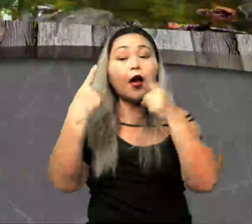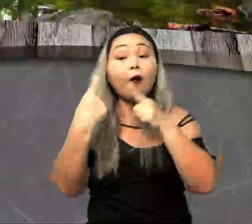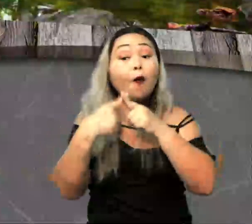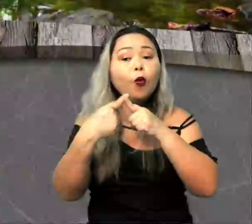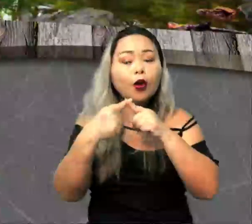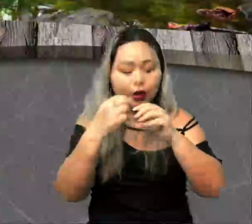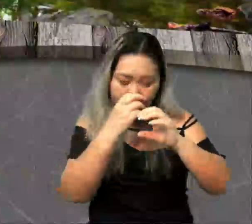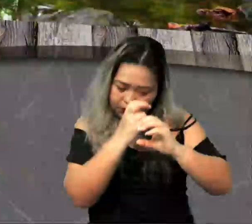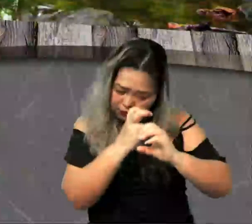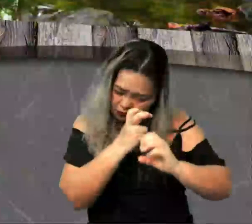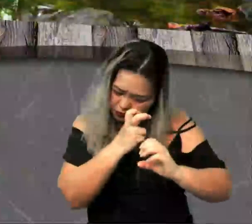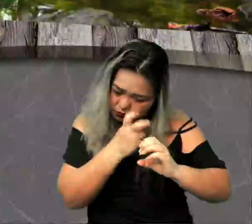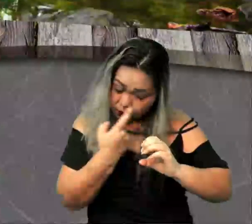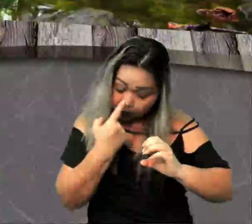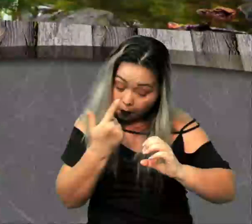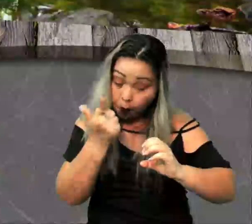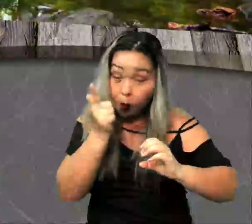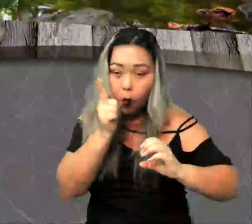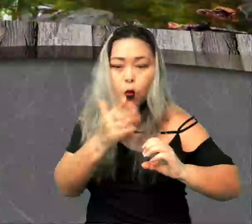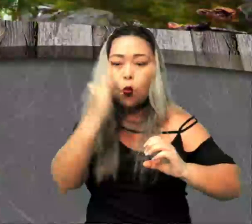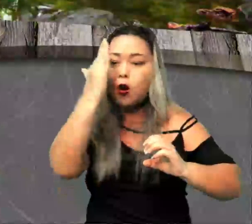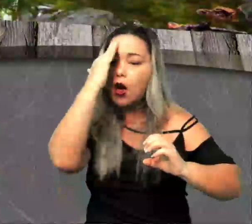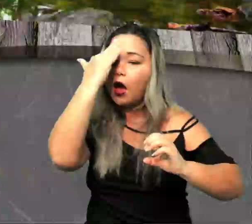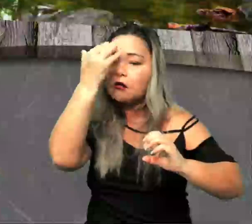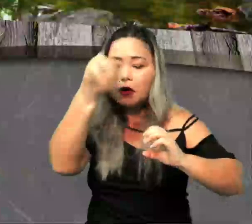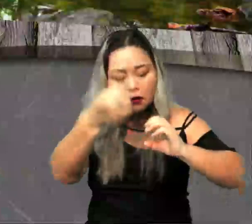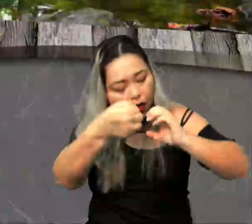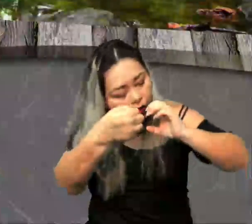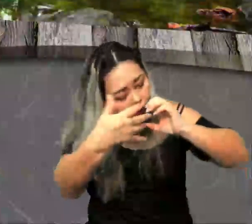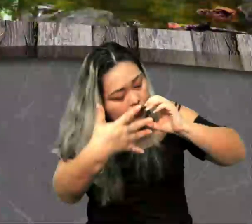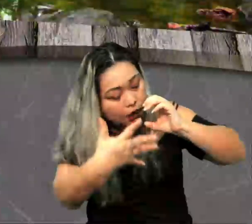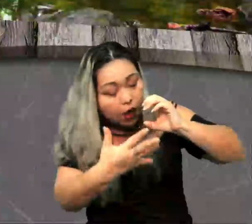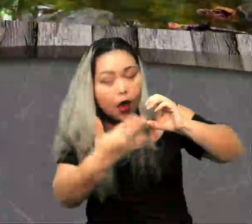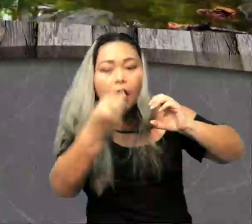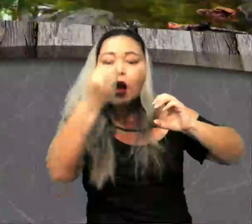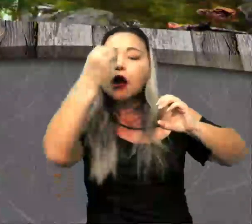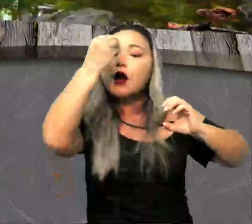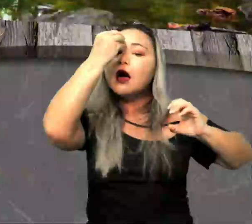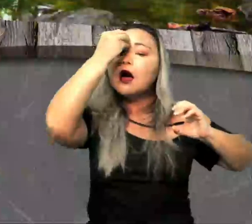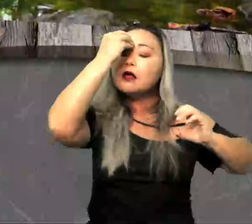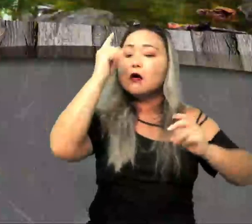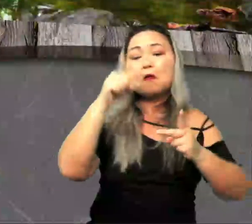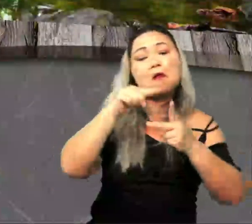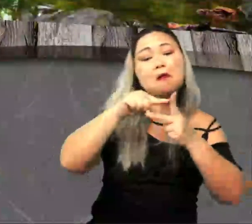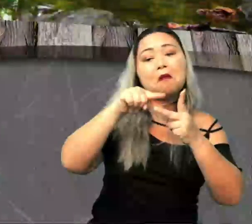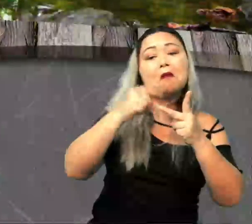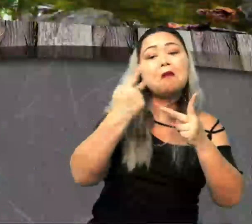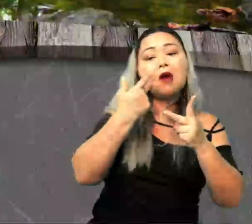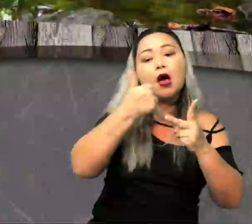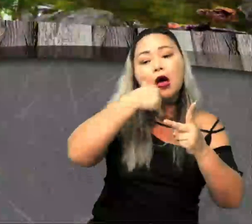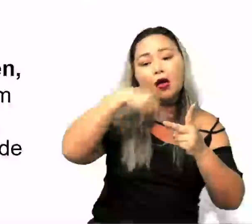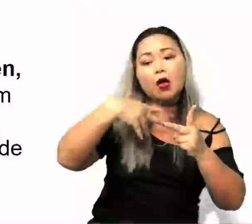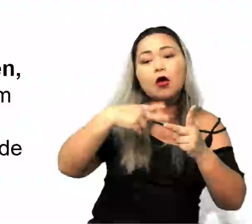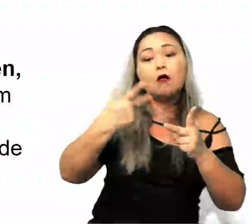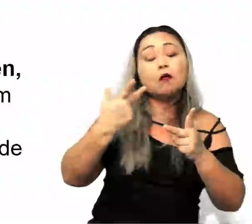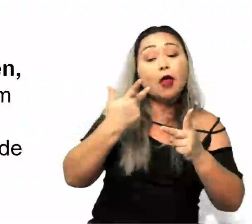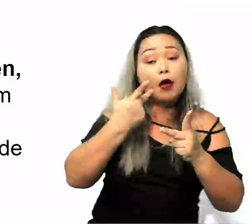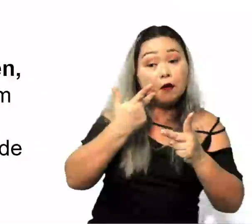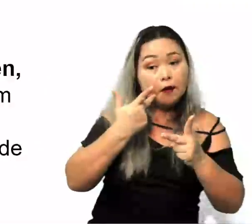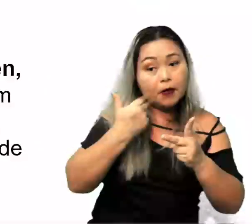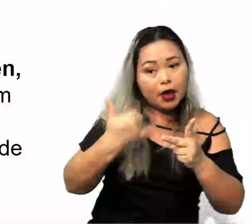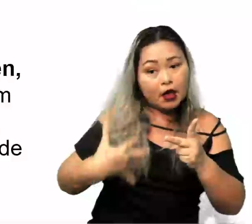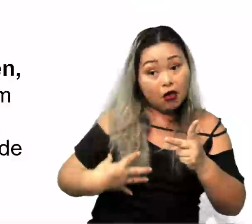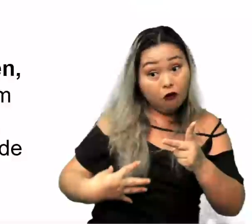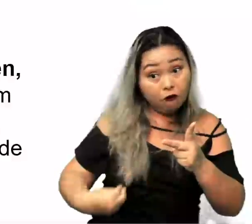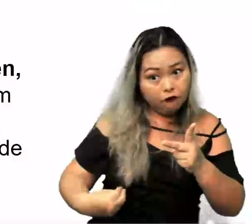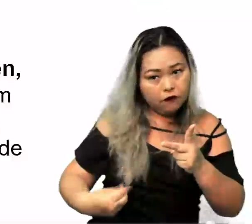tá? Então, esses dois são importantíssimos. Pai e filho contribuírem muito com o científico. Quem mais? Vamos lá? A gente tem